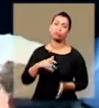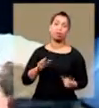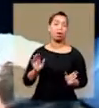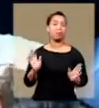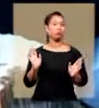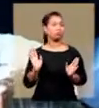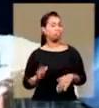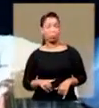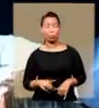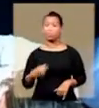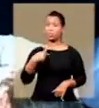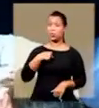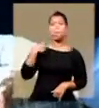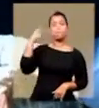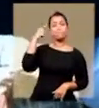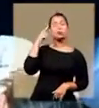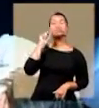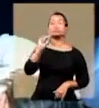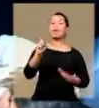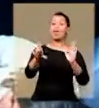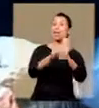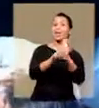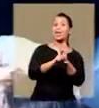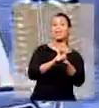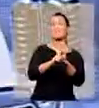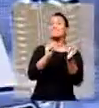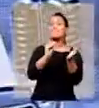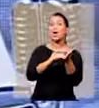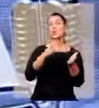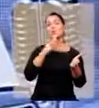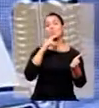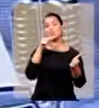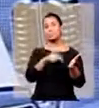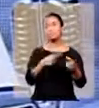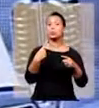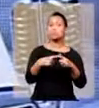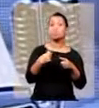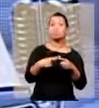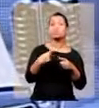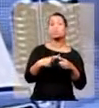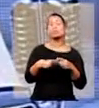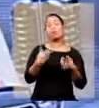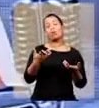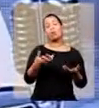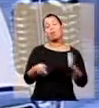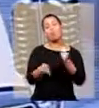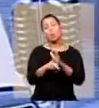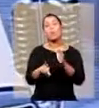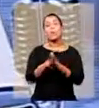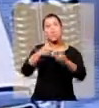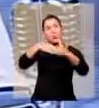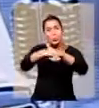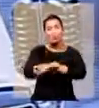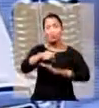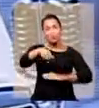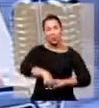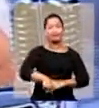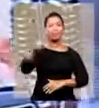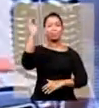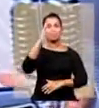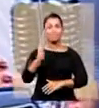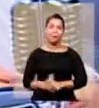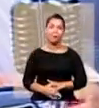porque a cultura que a gente tem, né, no Brasil do atendimento à pessoa com deficiência, ela, até pouco tempo atrás, essa